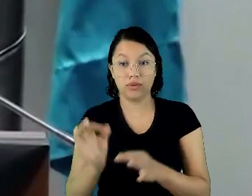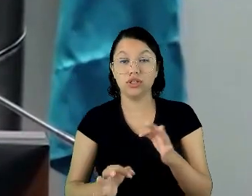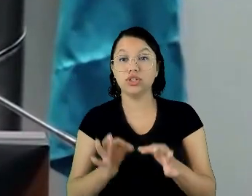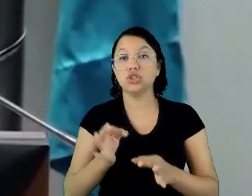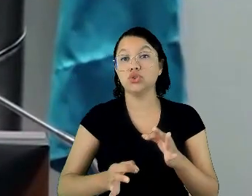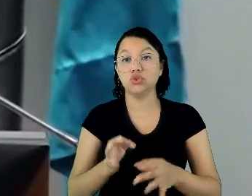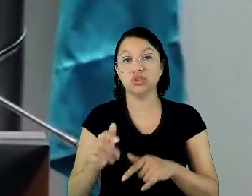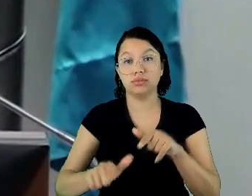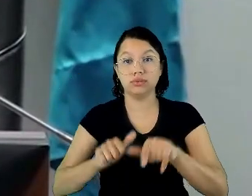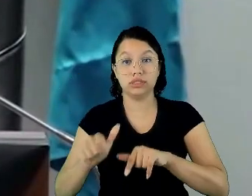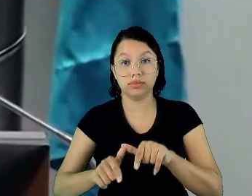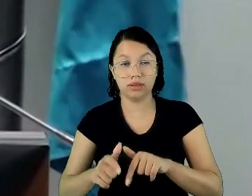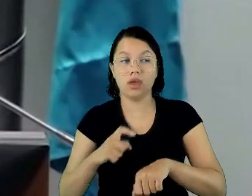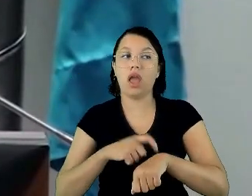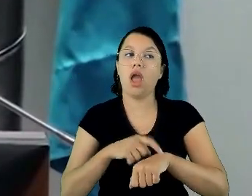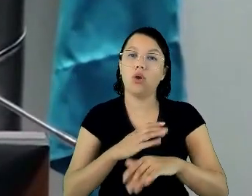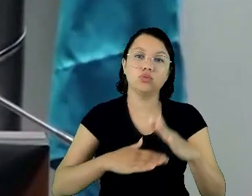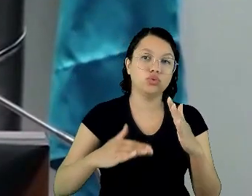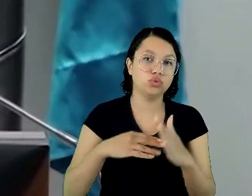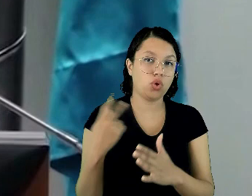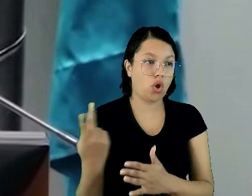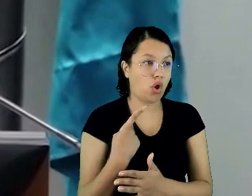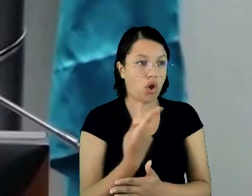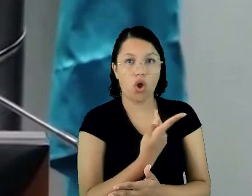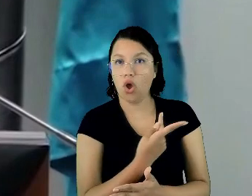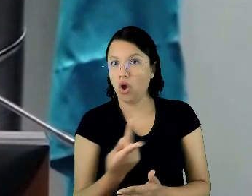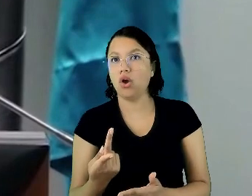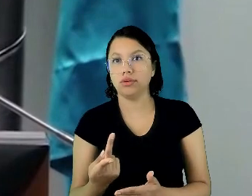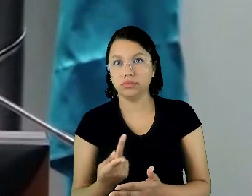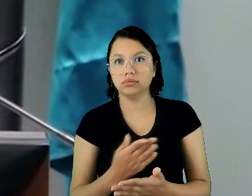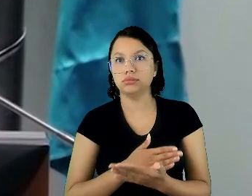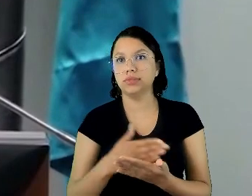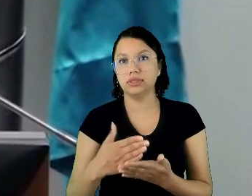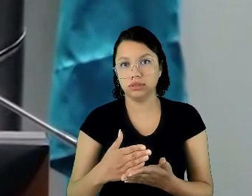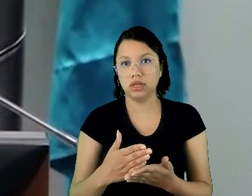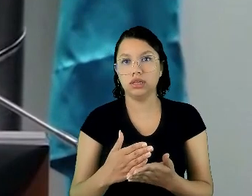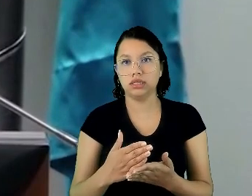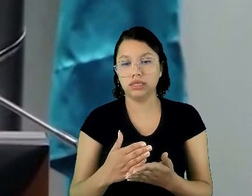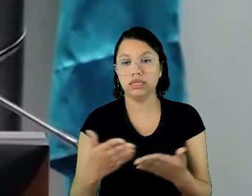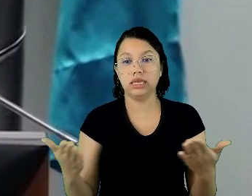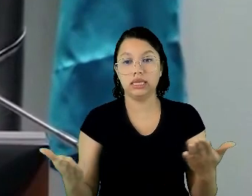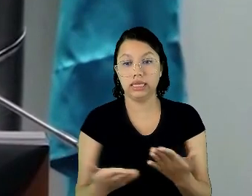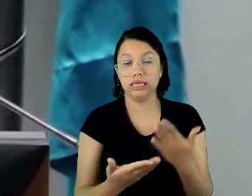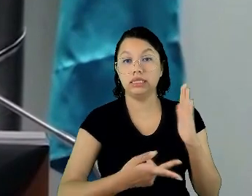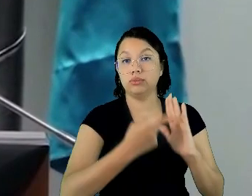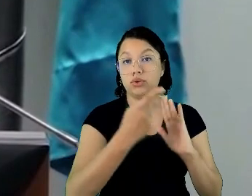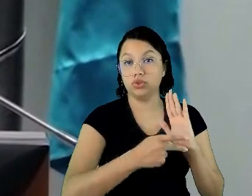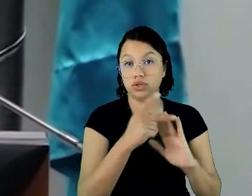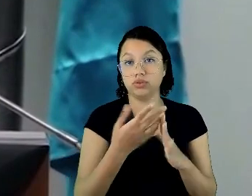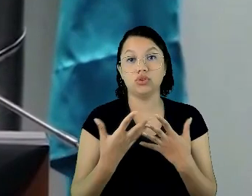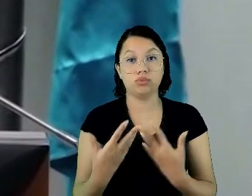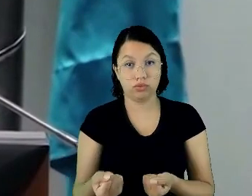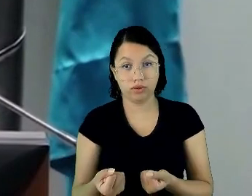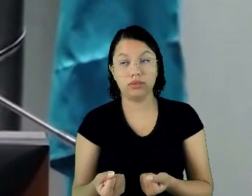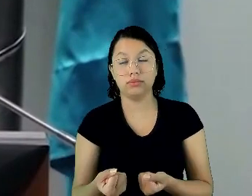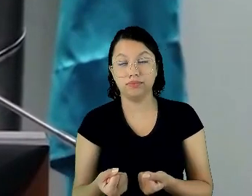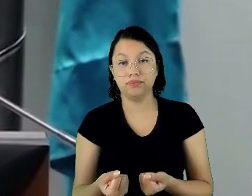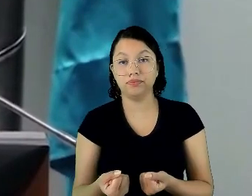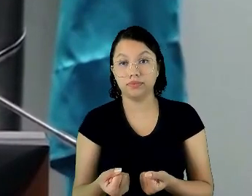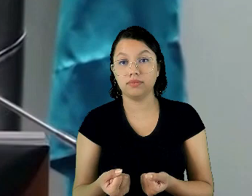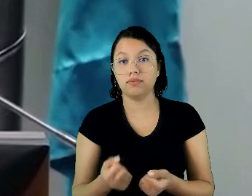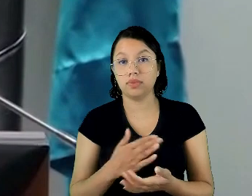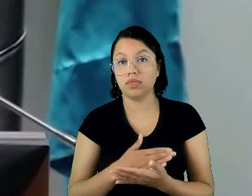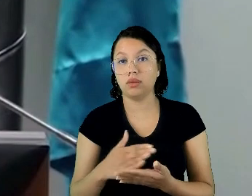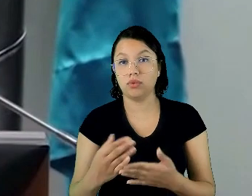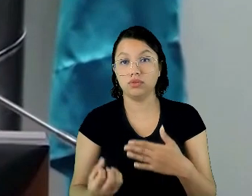nós nos engajarmos para que esse projeto seja aprovado e a gente possa, então, se instalar. Não é um projeto que só